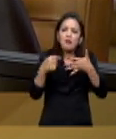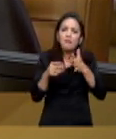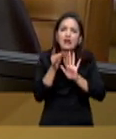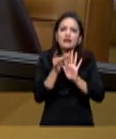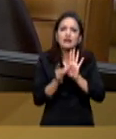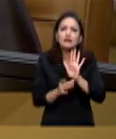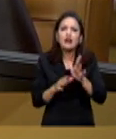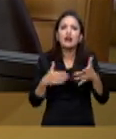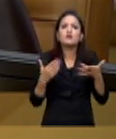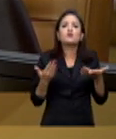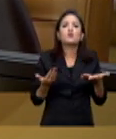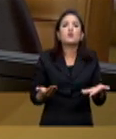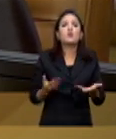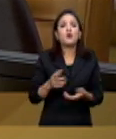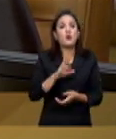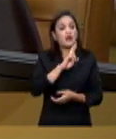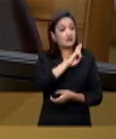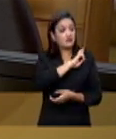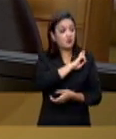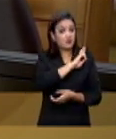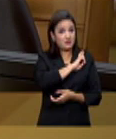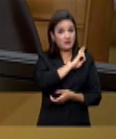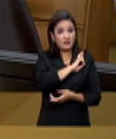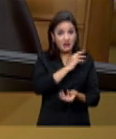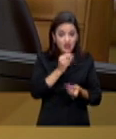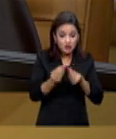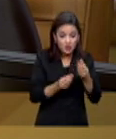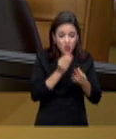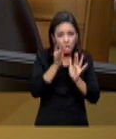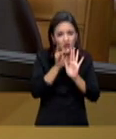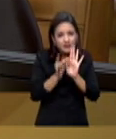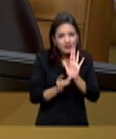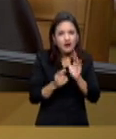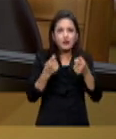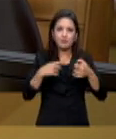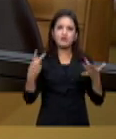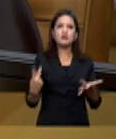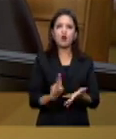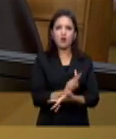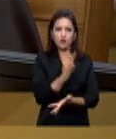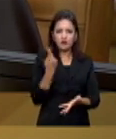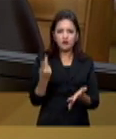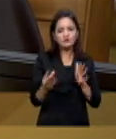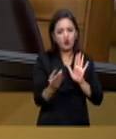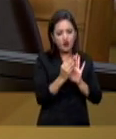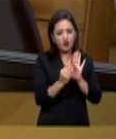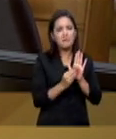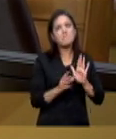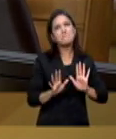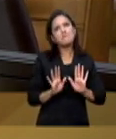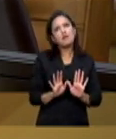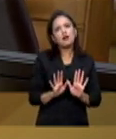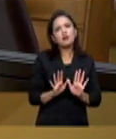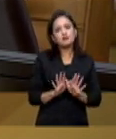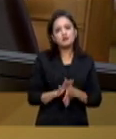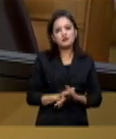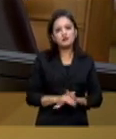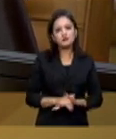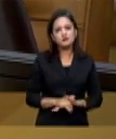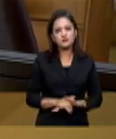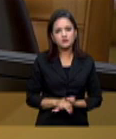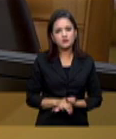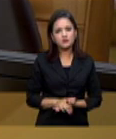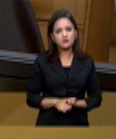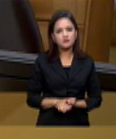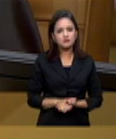aqueles detalhes que deverão estar sempre presentes nessas hipóteses. Mas,